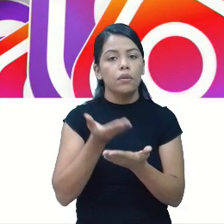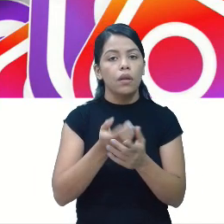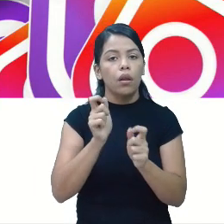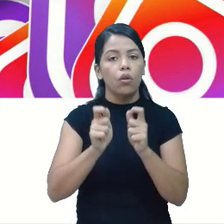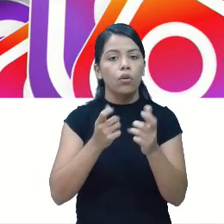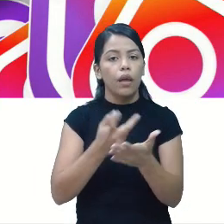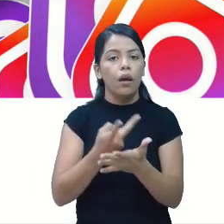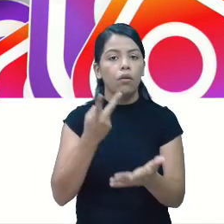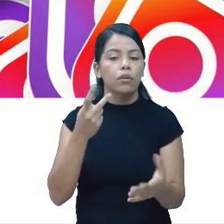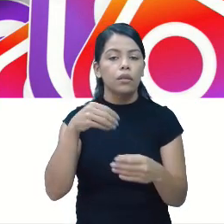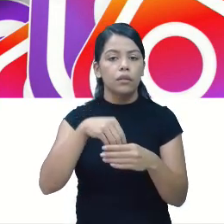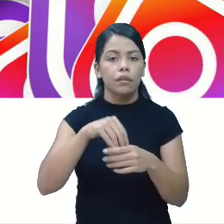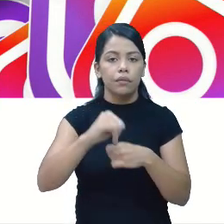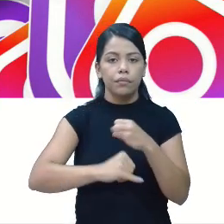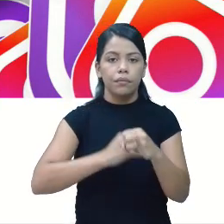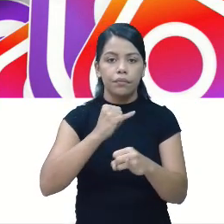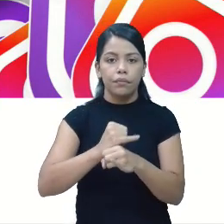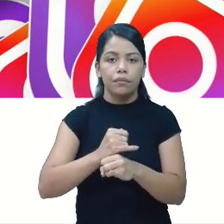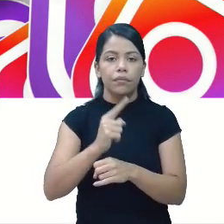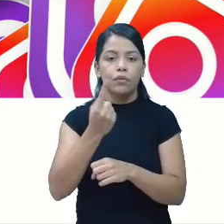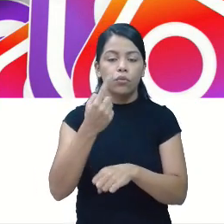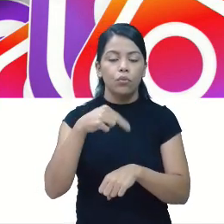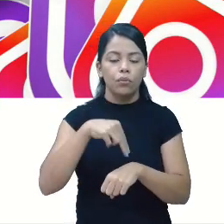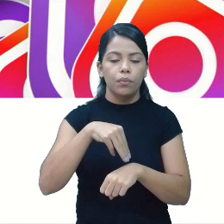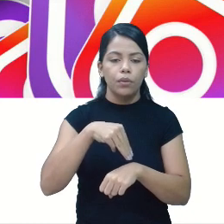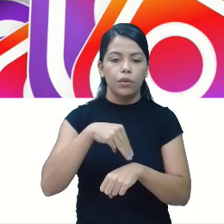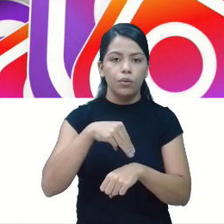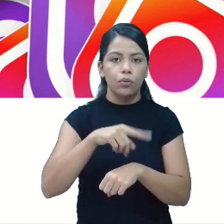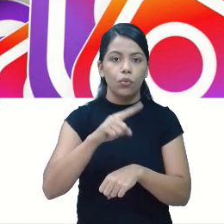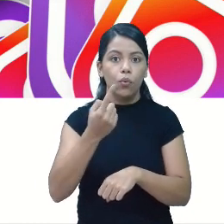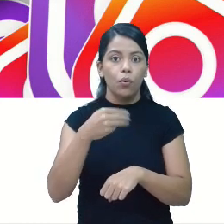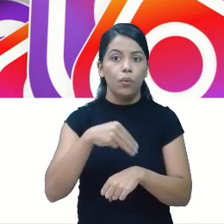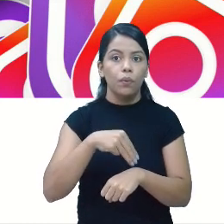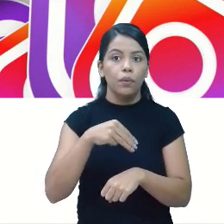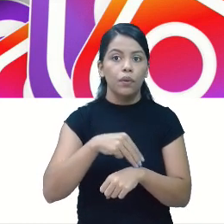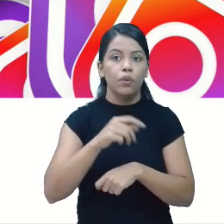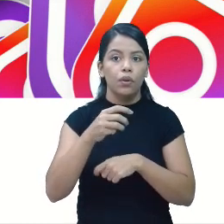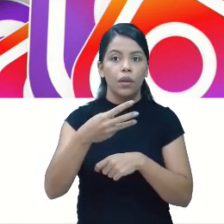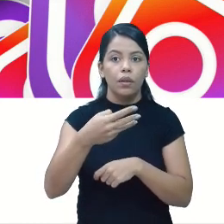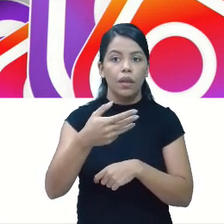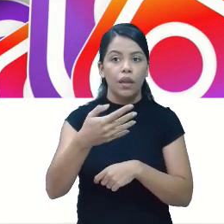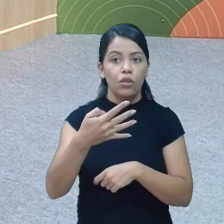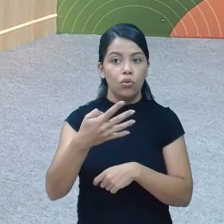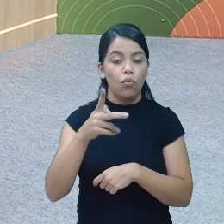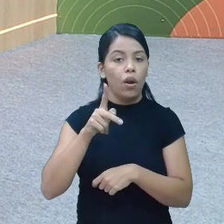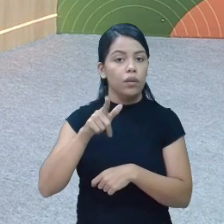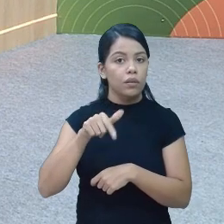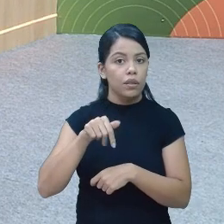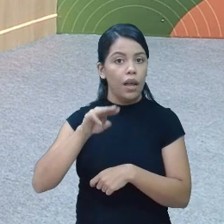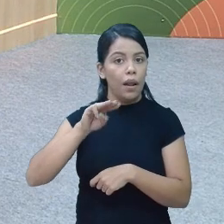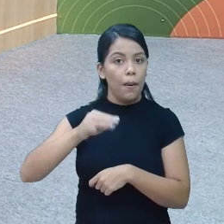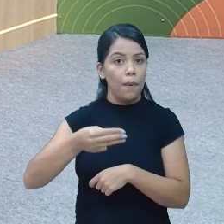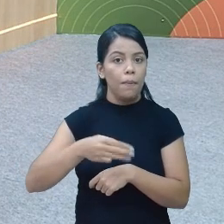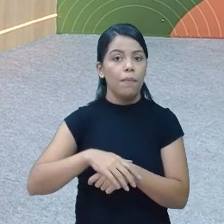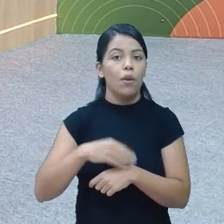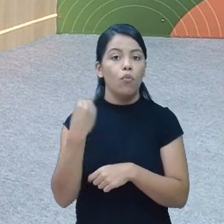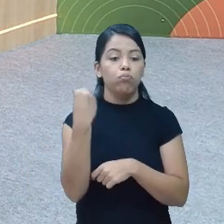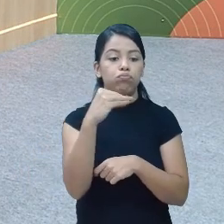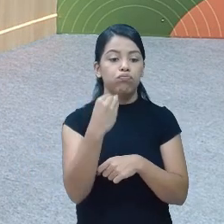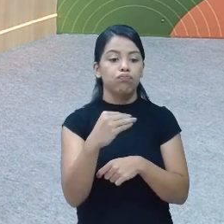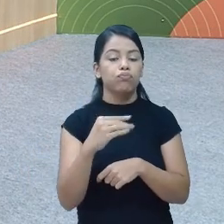internet em 1 minuto, né? Ou seja, só no Instagram, em 1 minuto, é esse total de stories postado